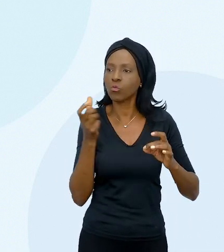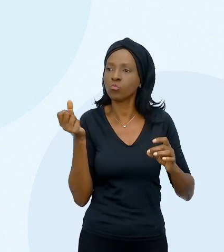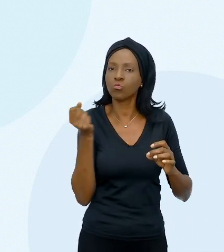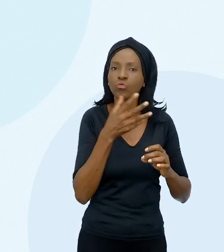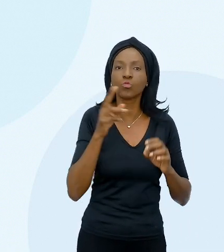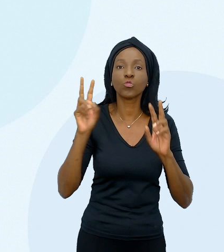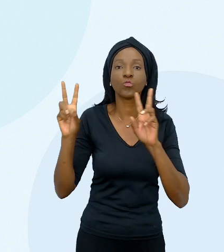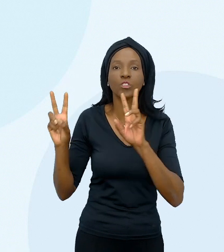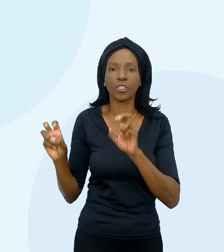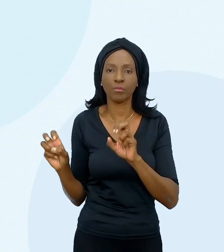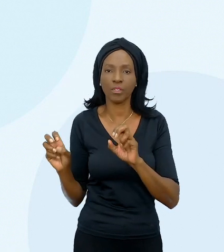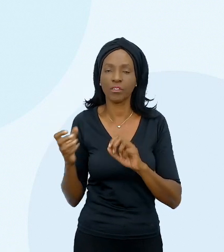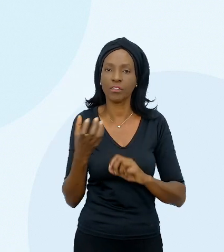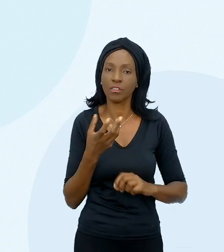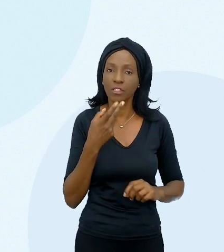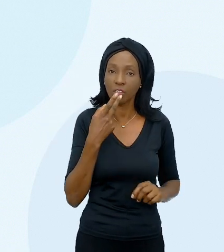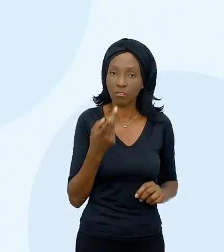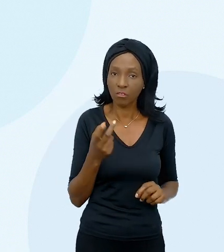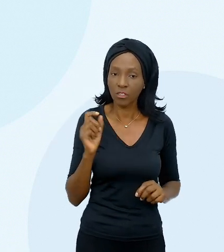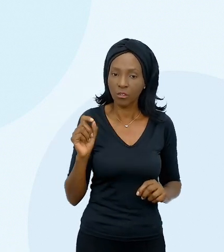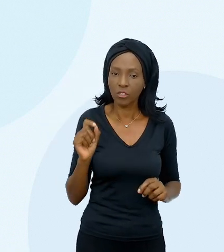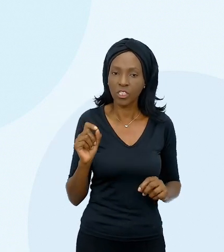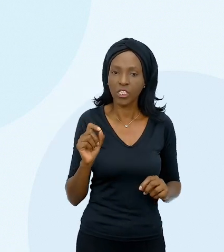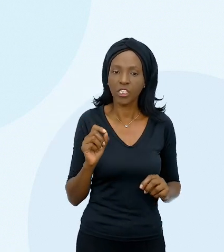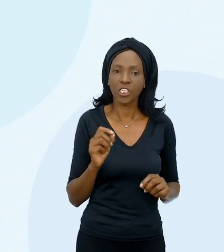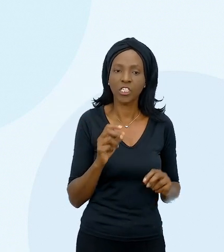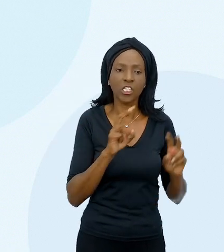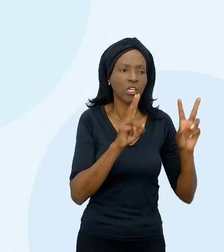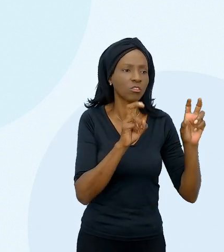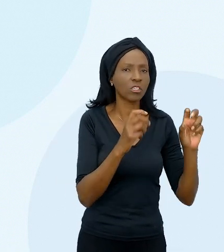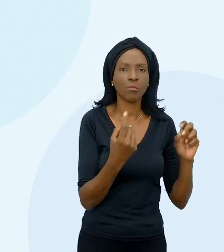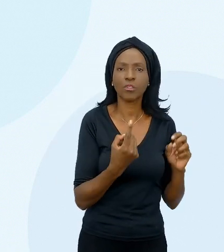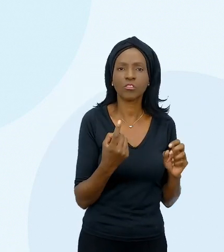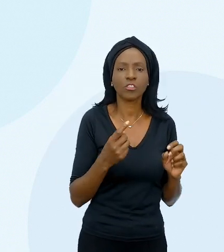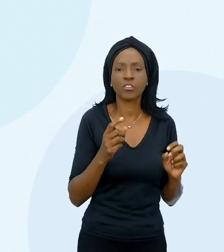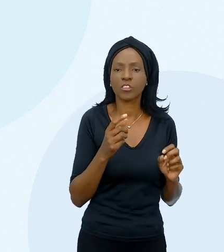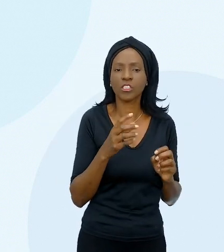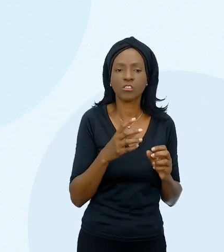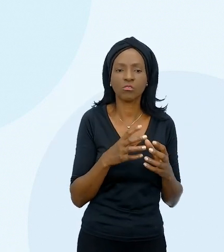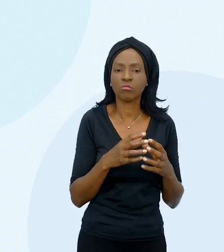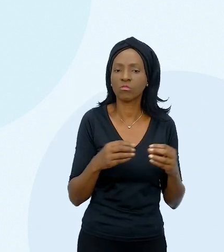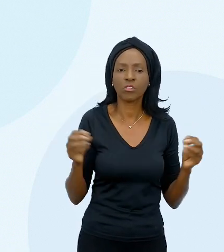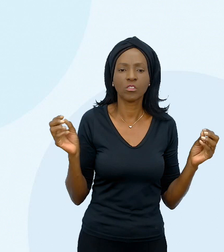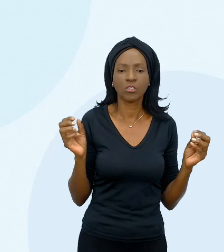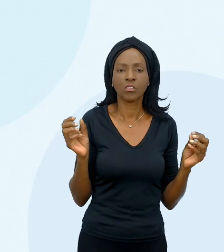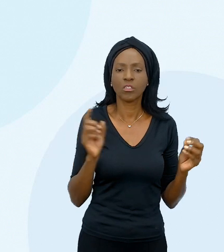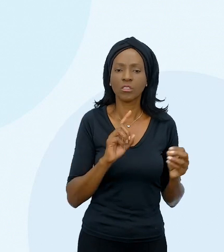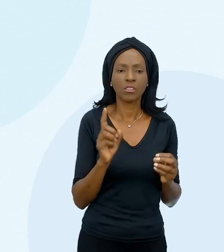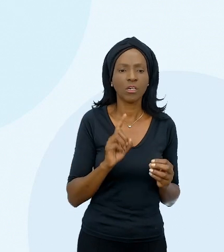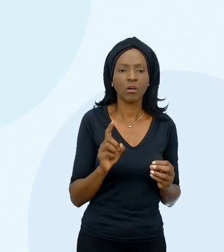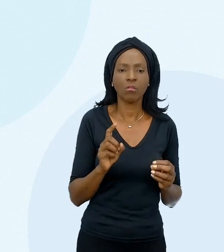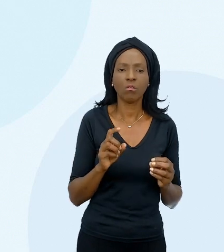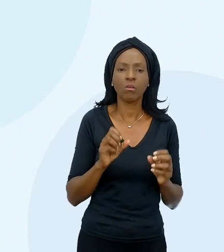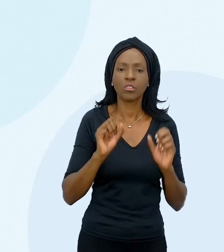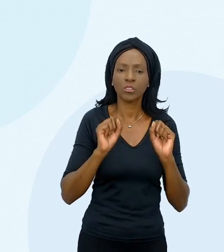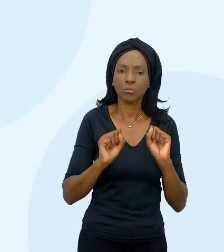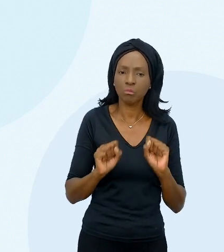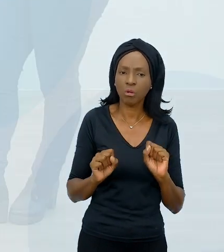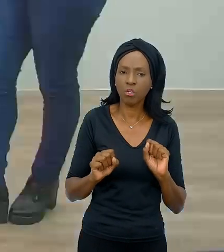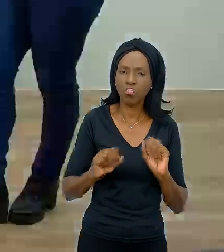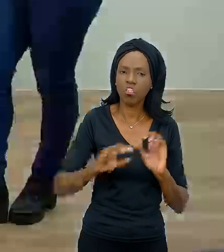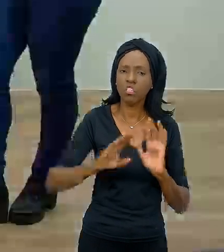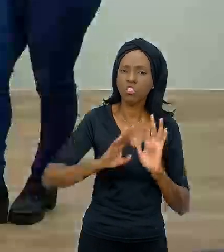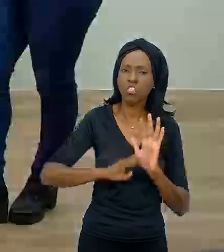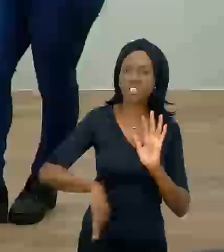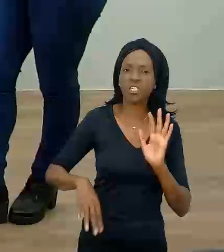quero dizer é que nenhum tema se esgota. Exatamente. E se nenhum tema se esgota, eu posso extrair por meio ali da